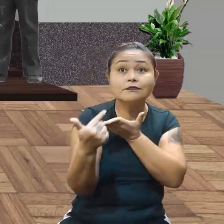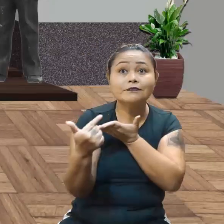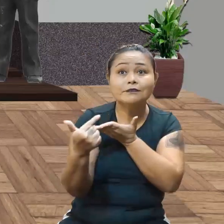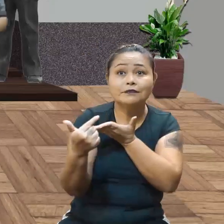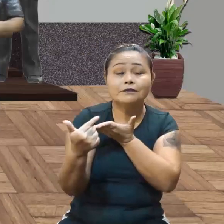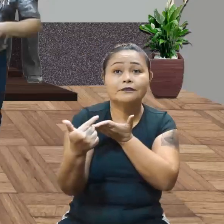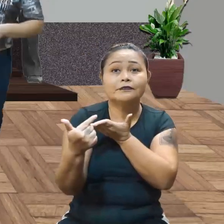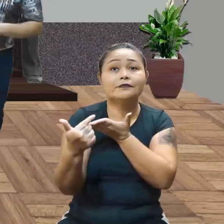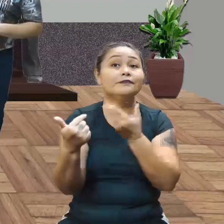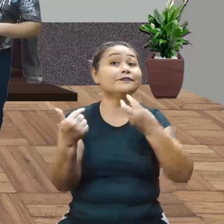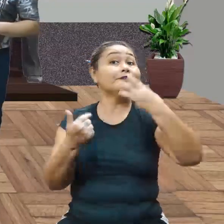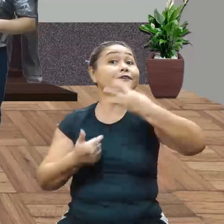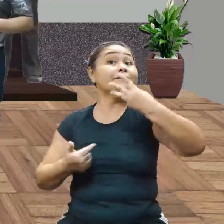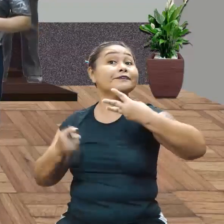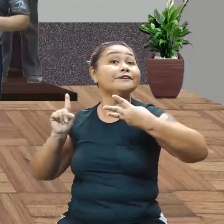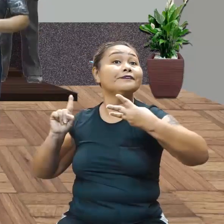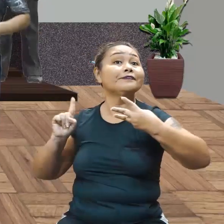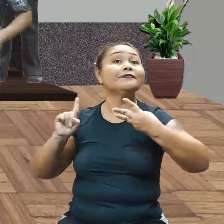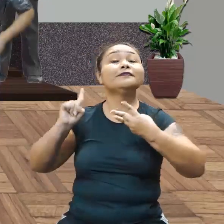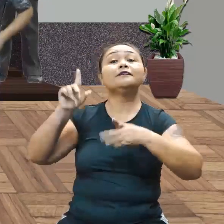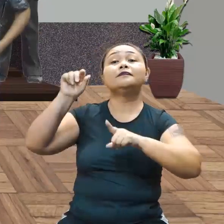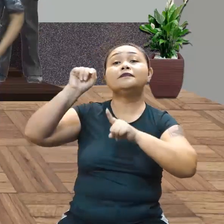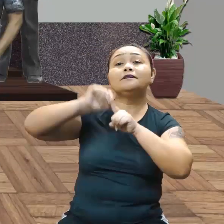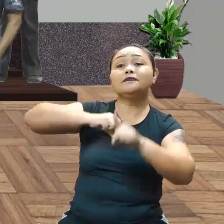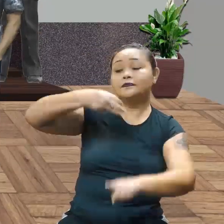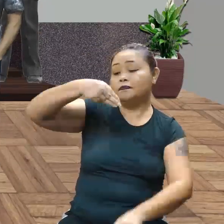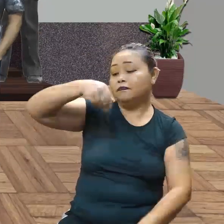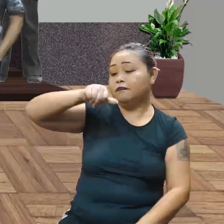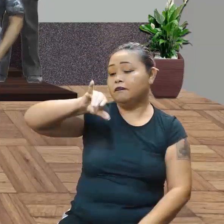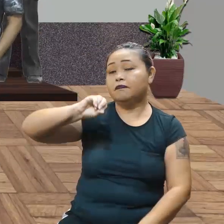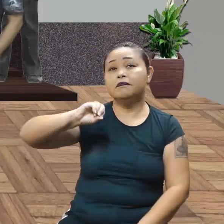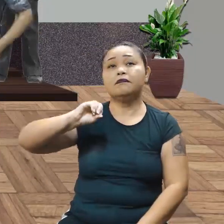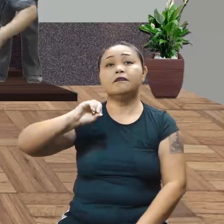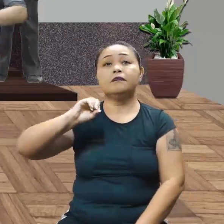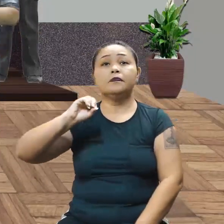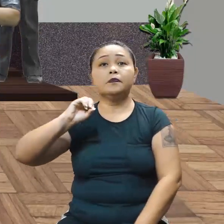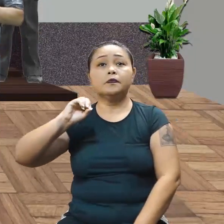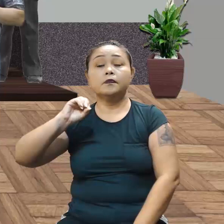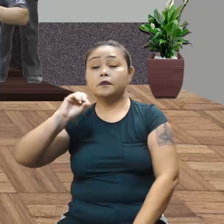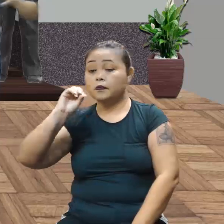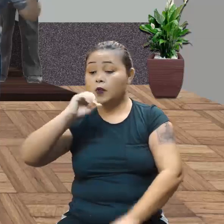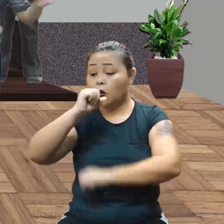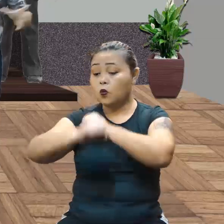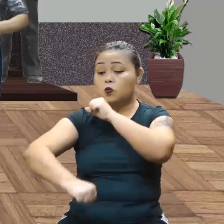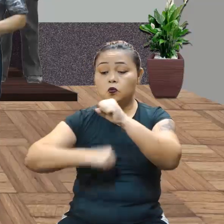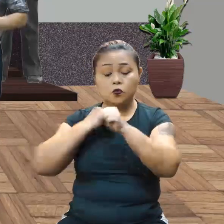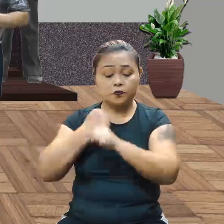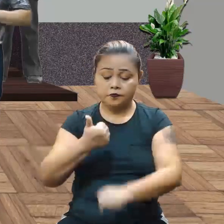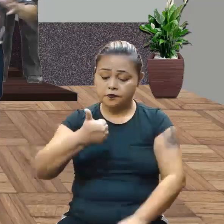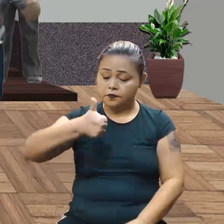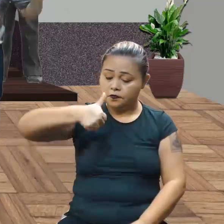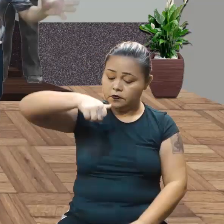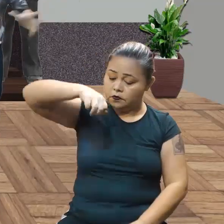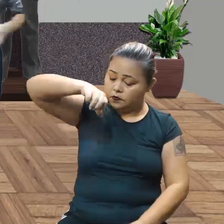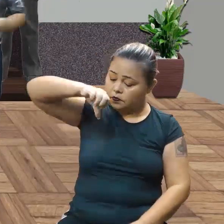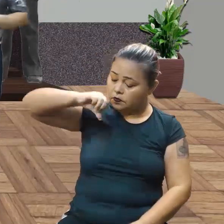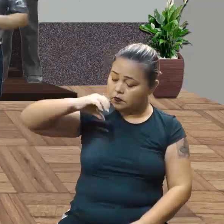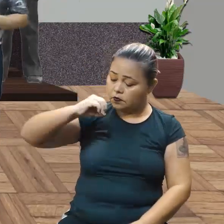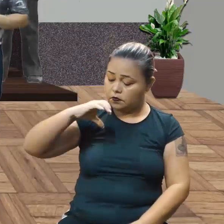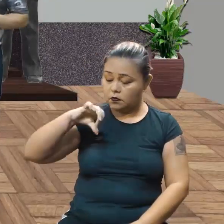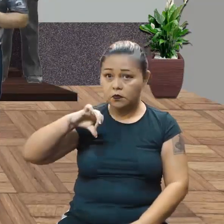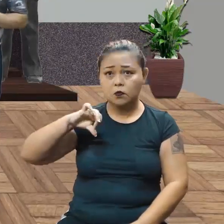temos aí a terceira expedição de maio de 1909, que vai ser a mais longa,